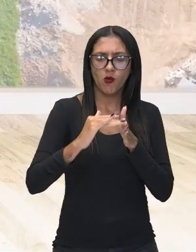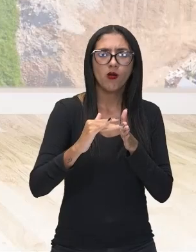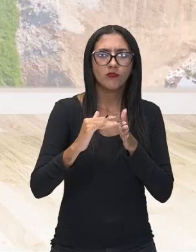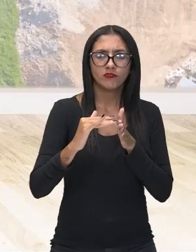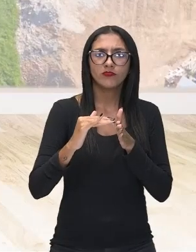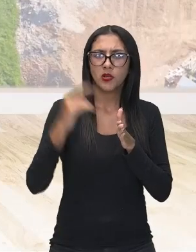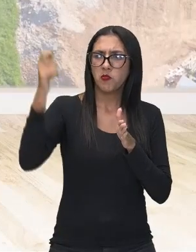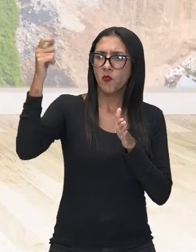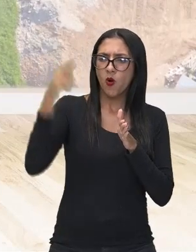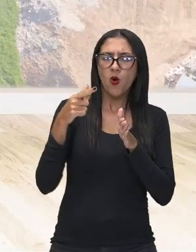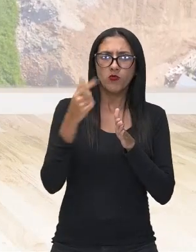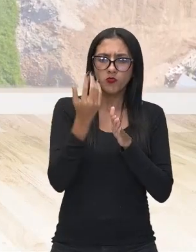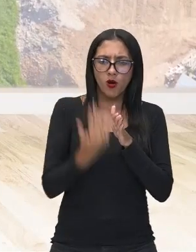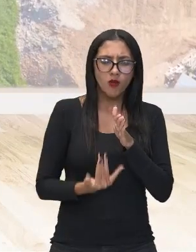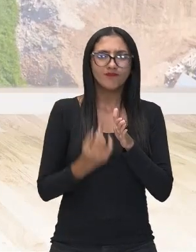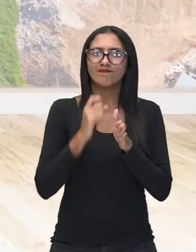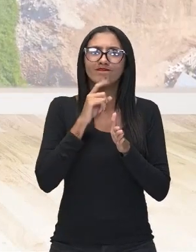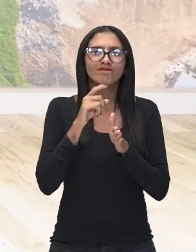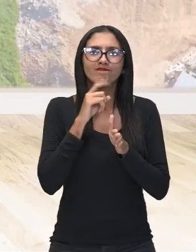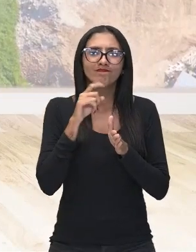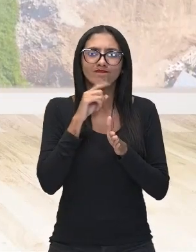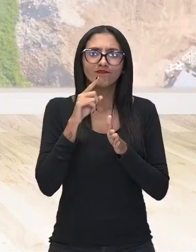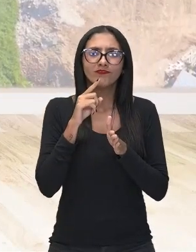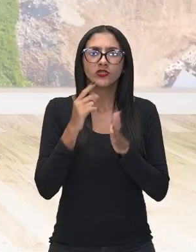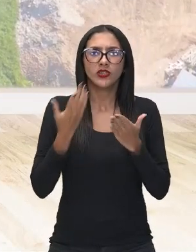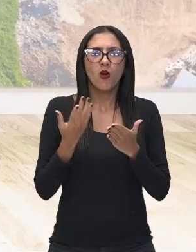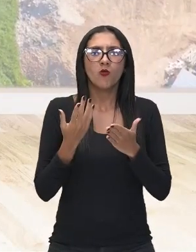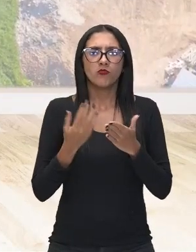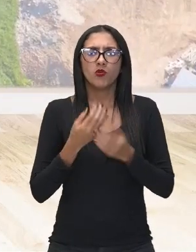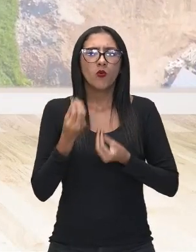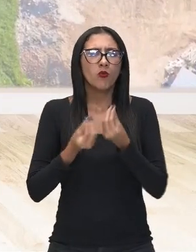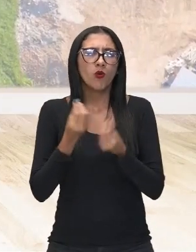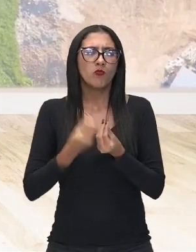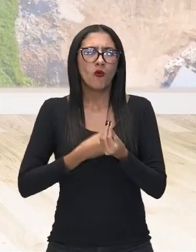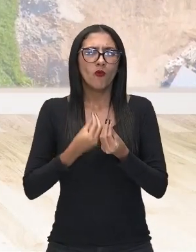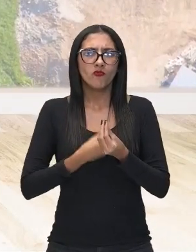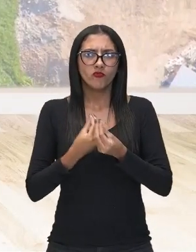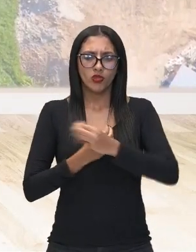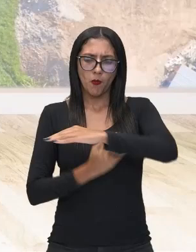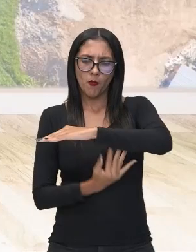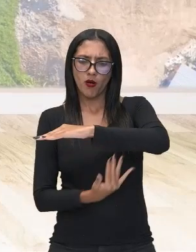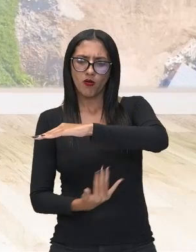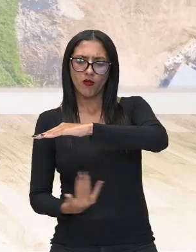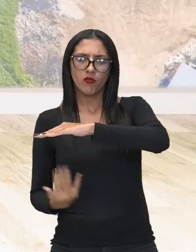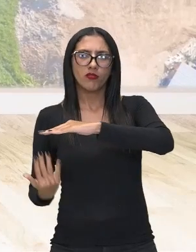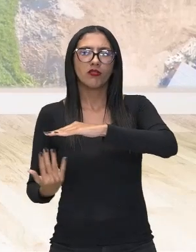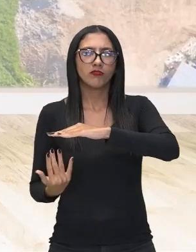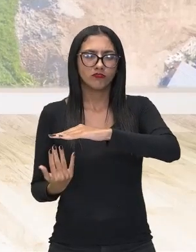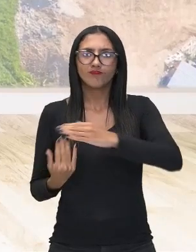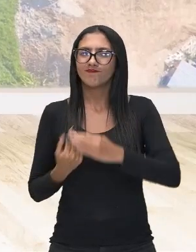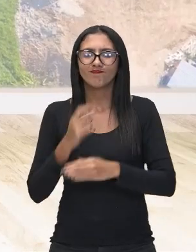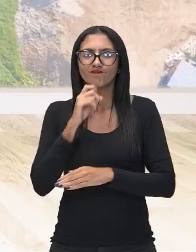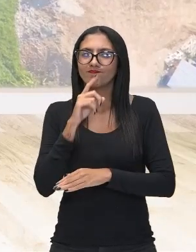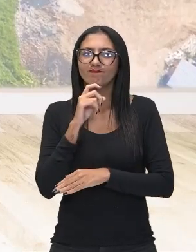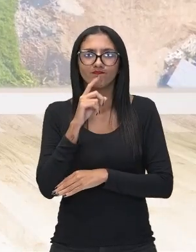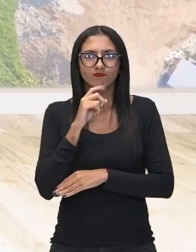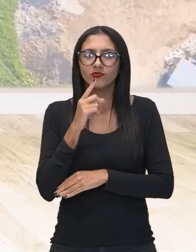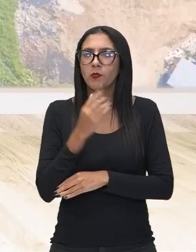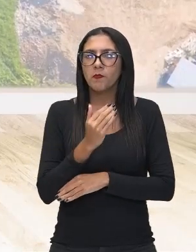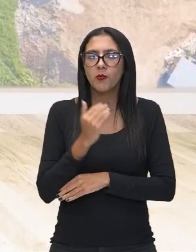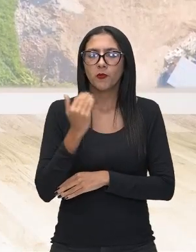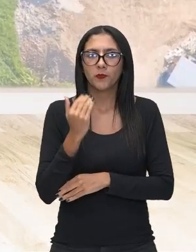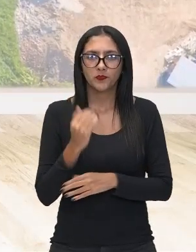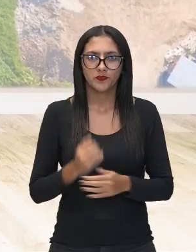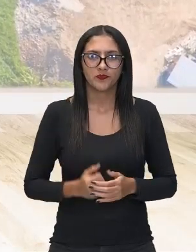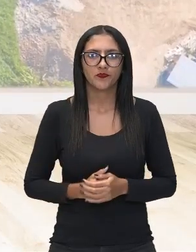não conseguem fazer o processo de fotossíntese e acabam morrendo. E aí, quando essas algas